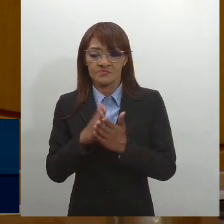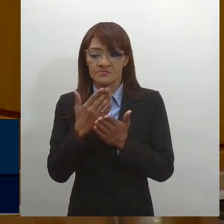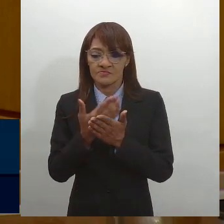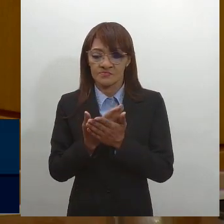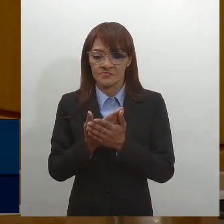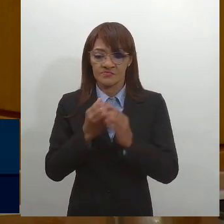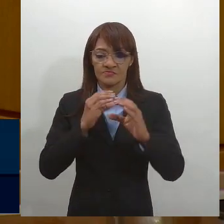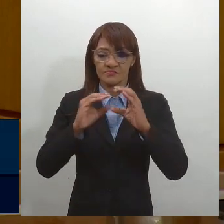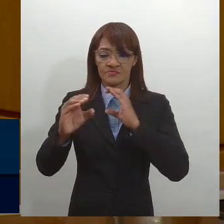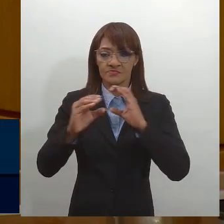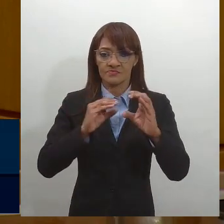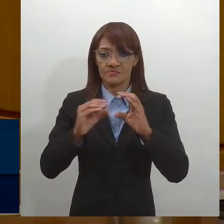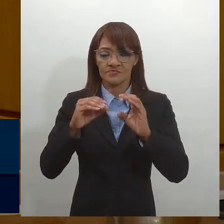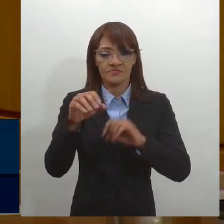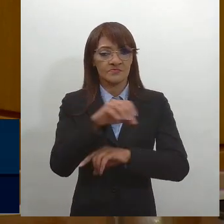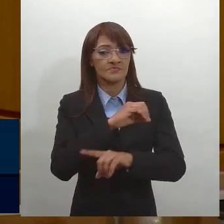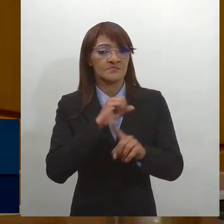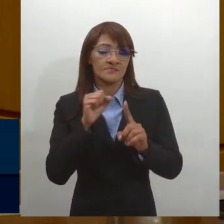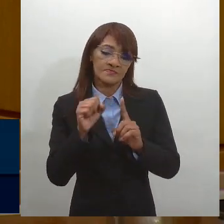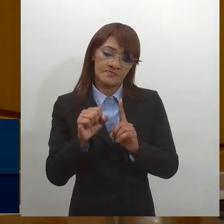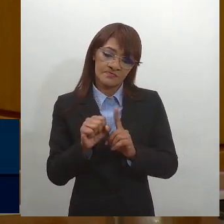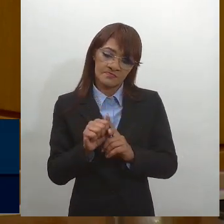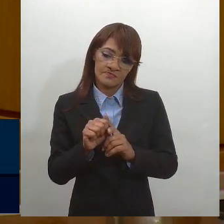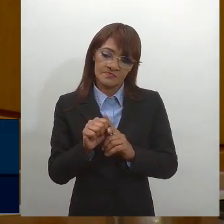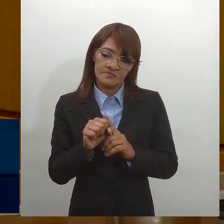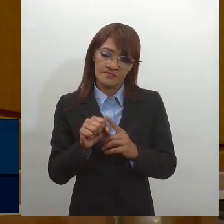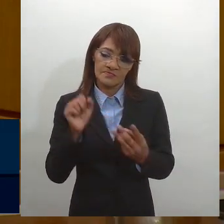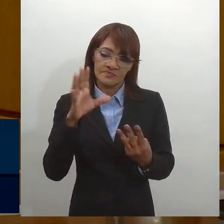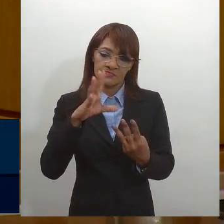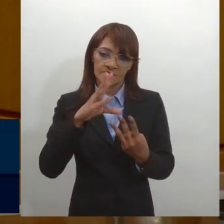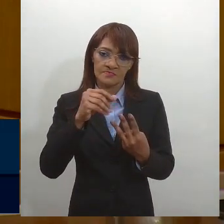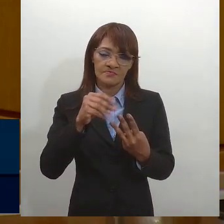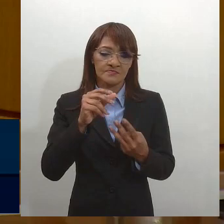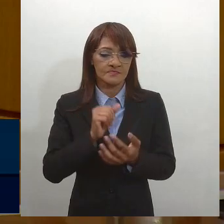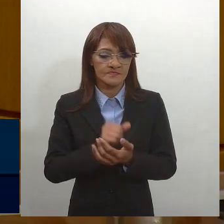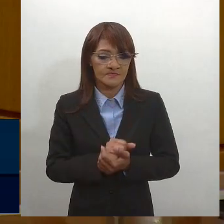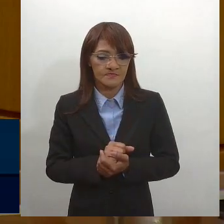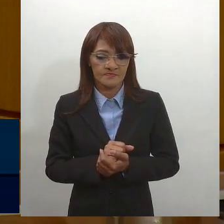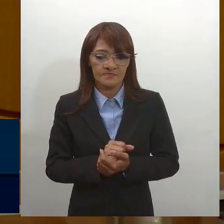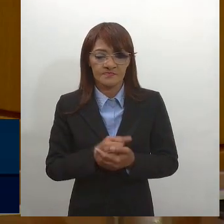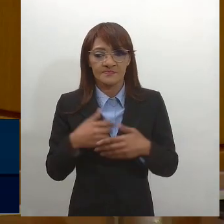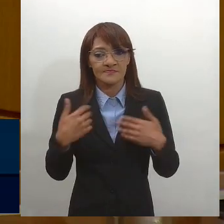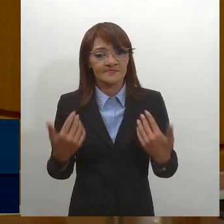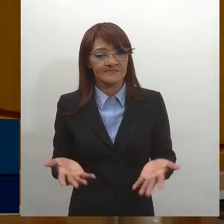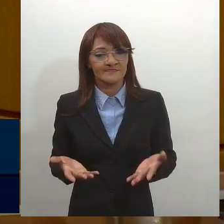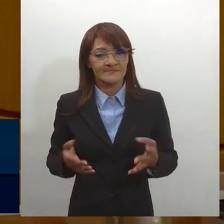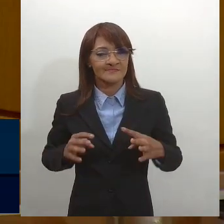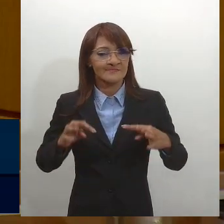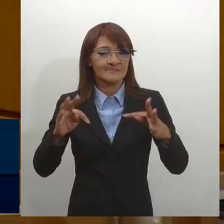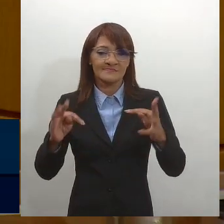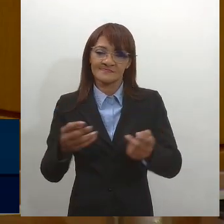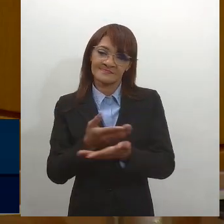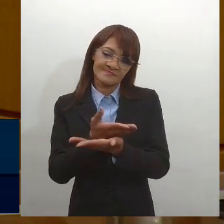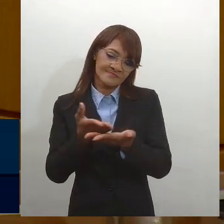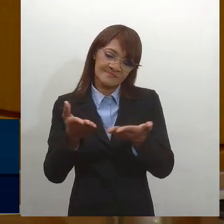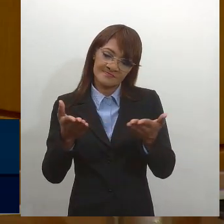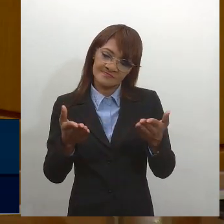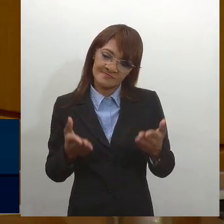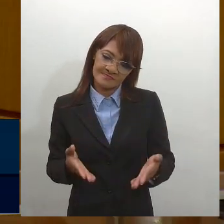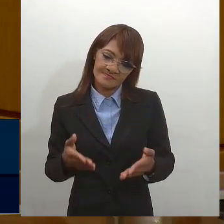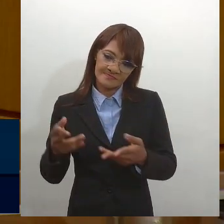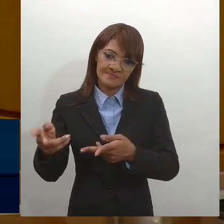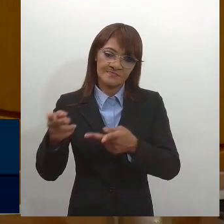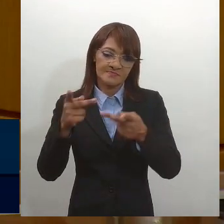da Universidade Federal de Sergipe. Então, todos e todas estão convidados para mais essa